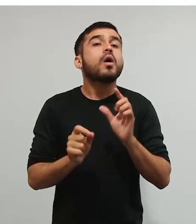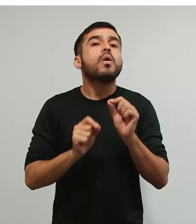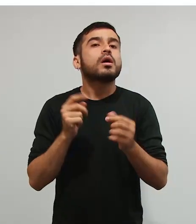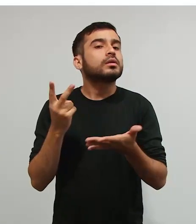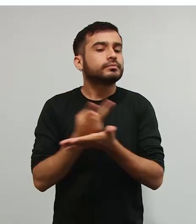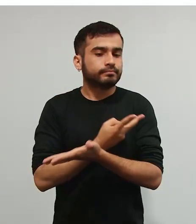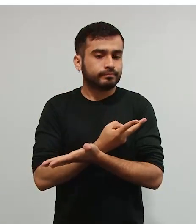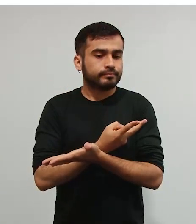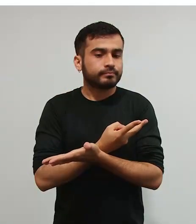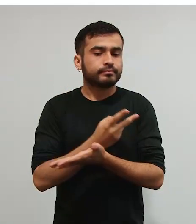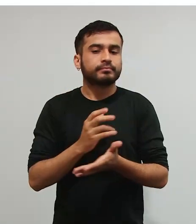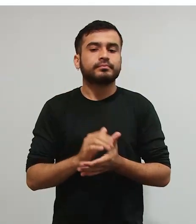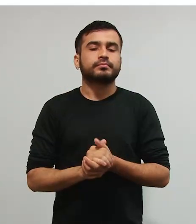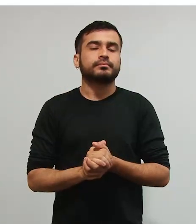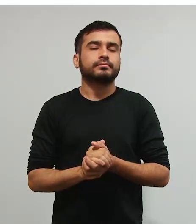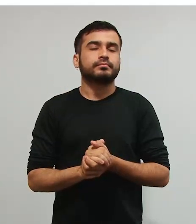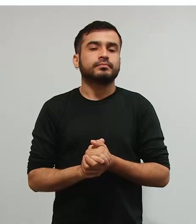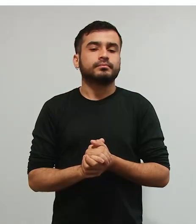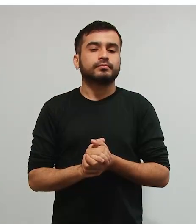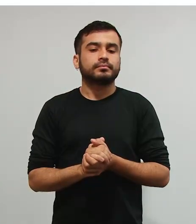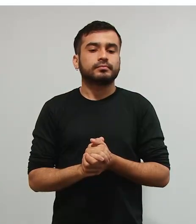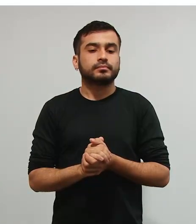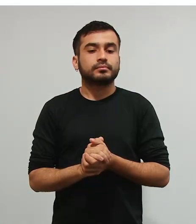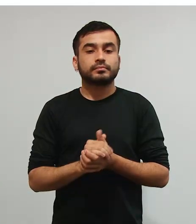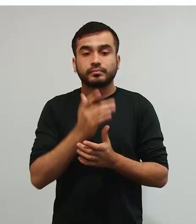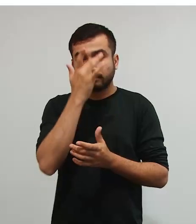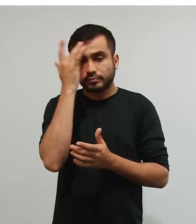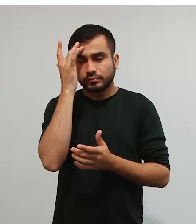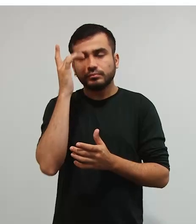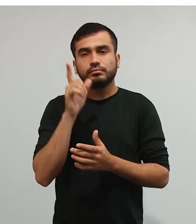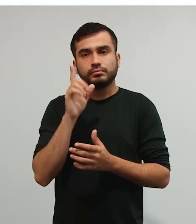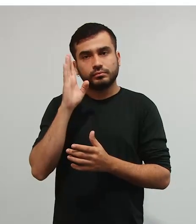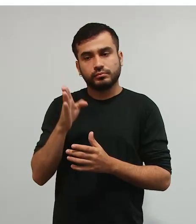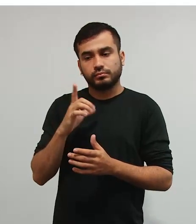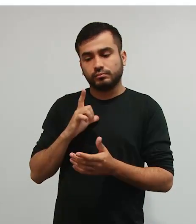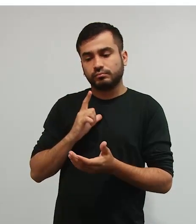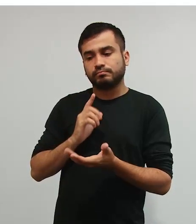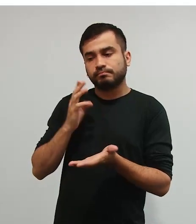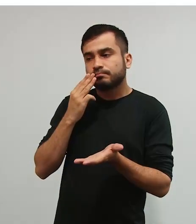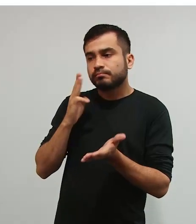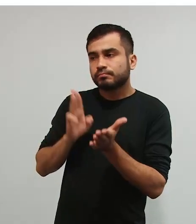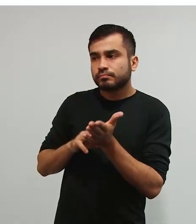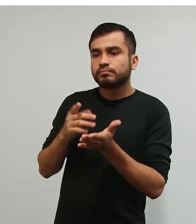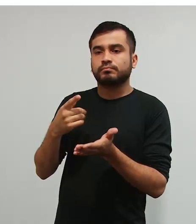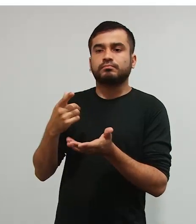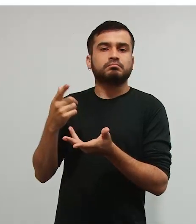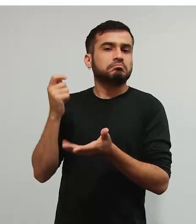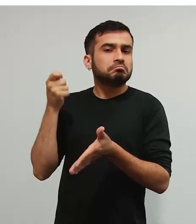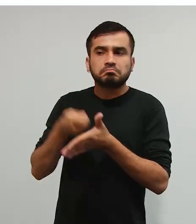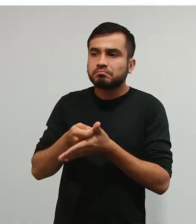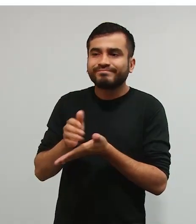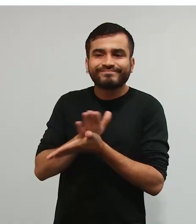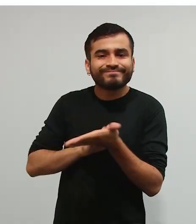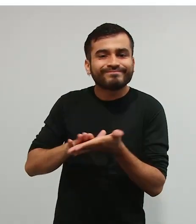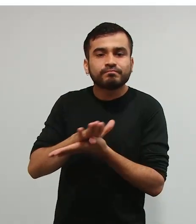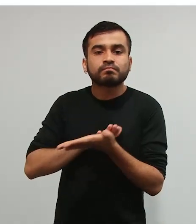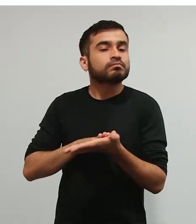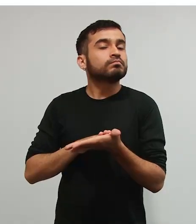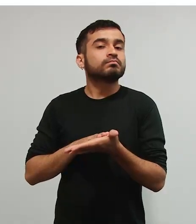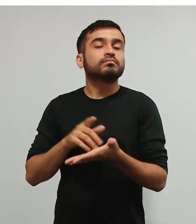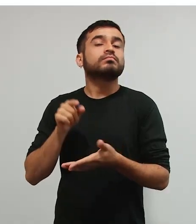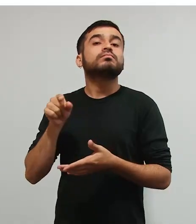acontecer, gente? O cara está sendo executado, não pagou a dívida, não garantiu a